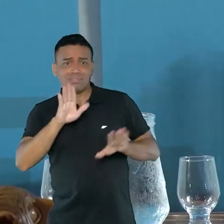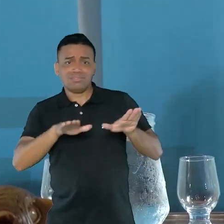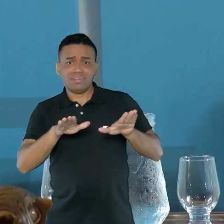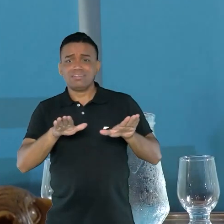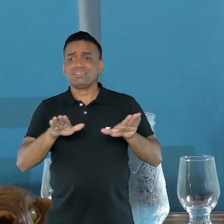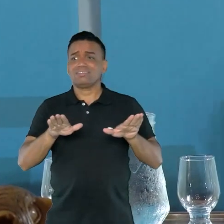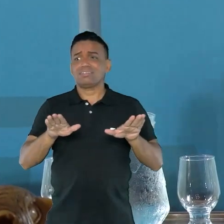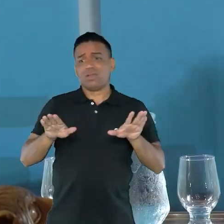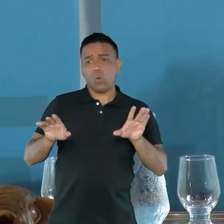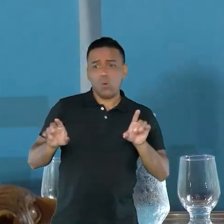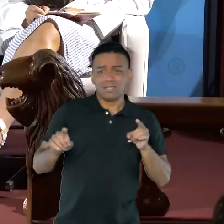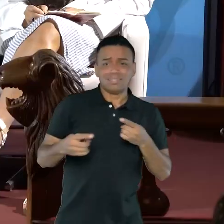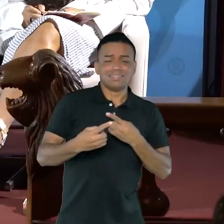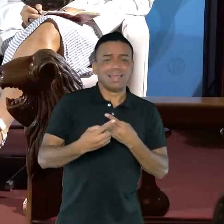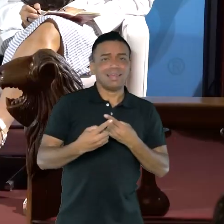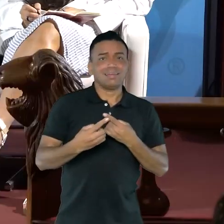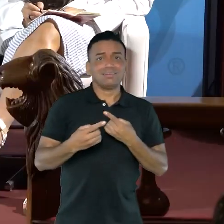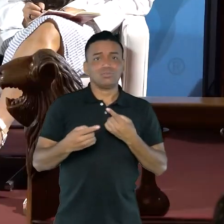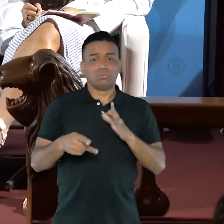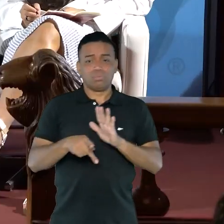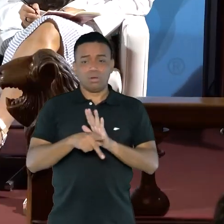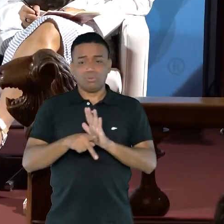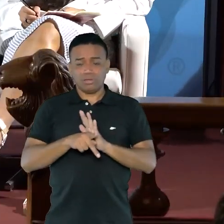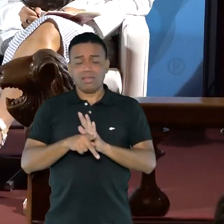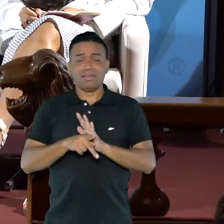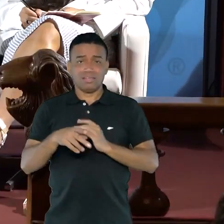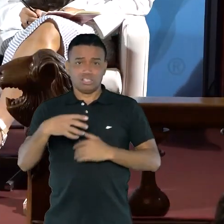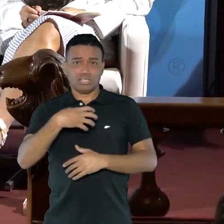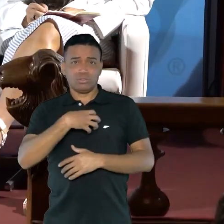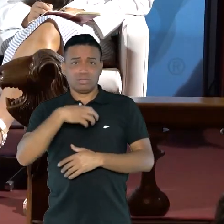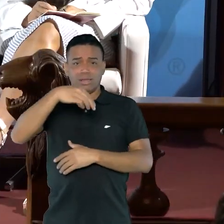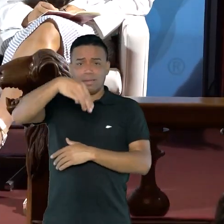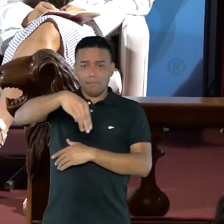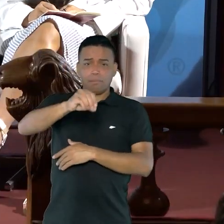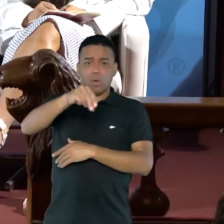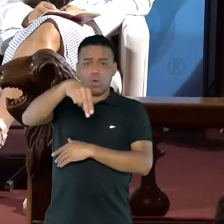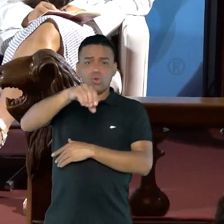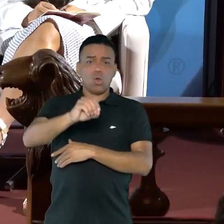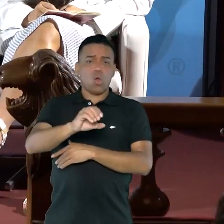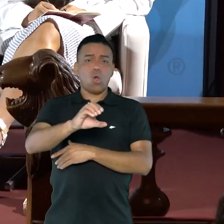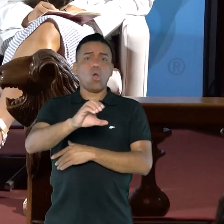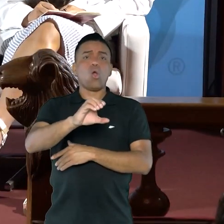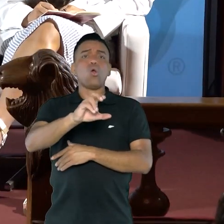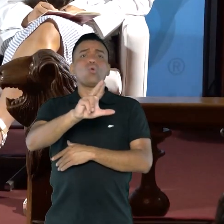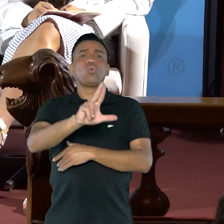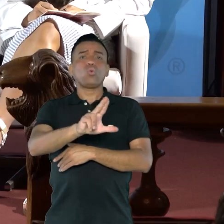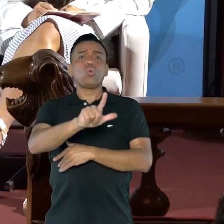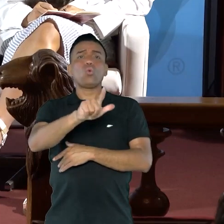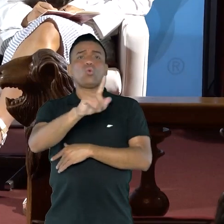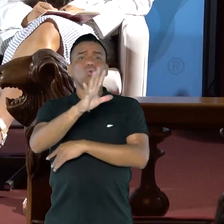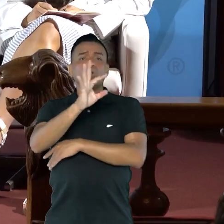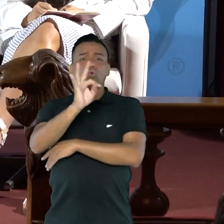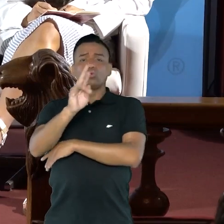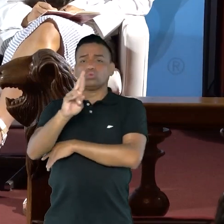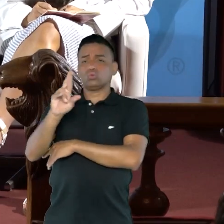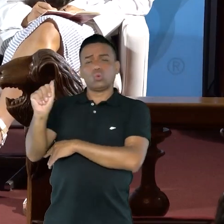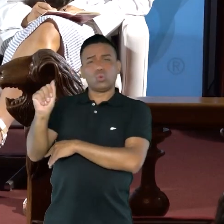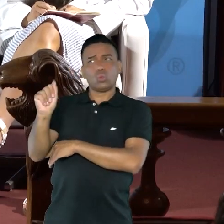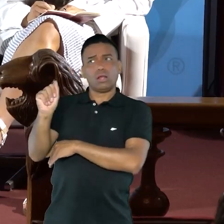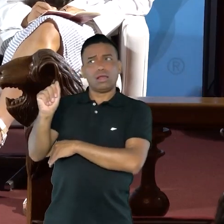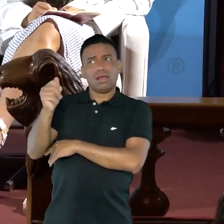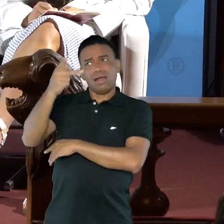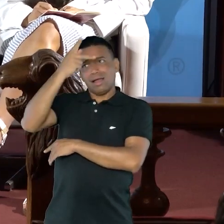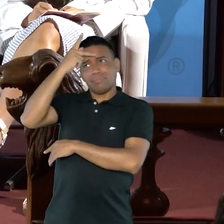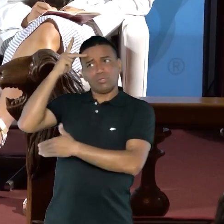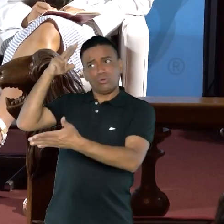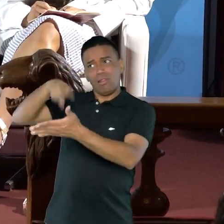muito generoso, a questão da monocultura, fazendo com que o leitor reflita sobre os riscos e sobre